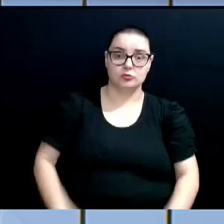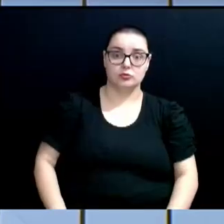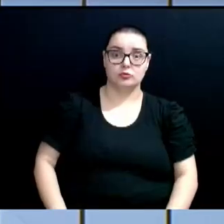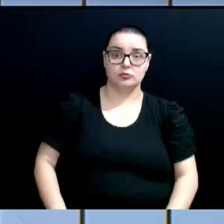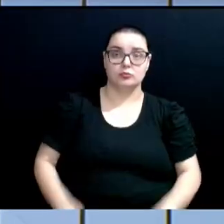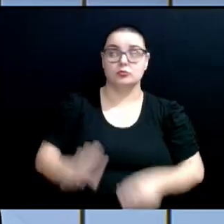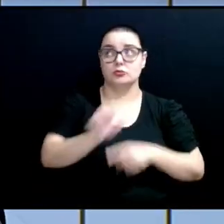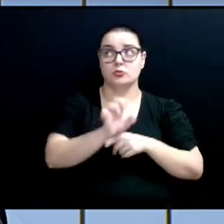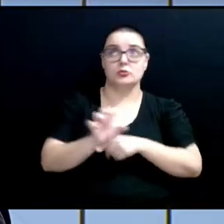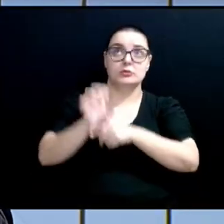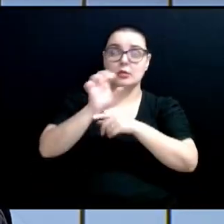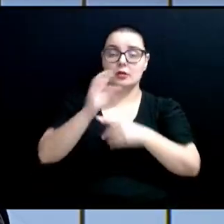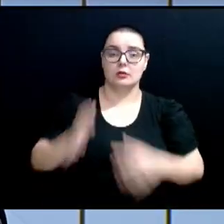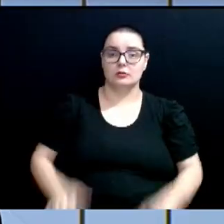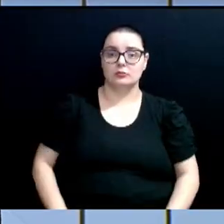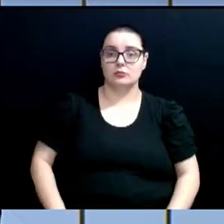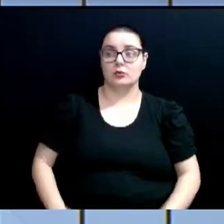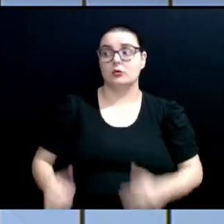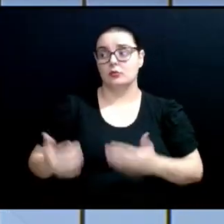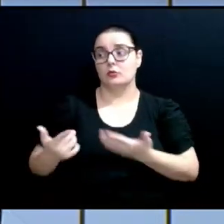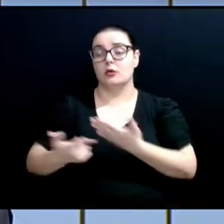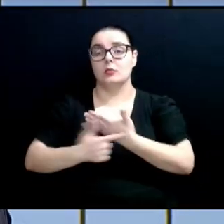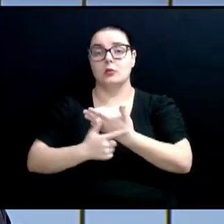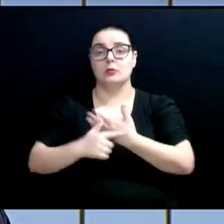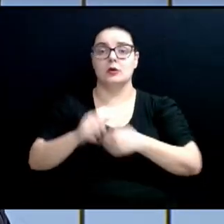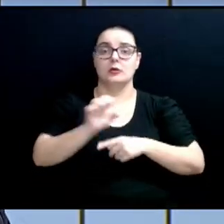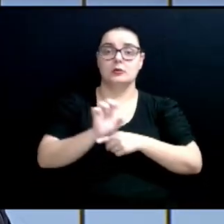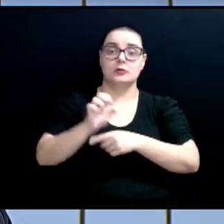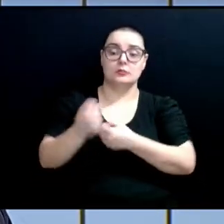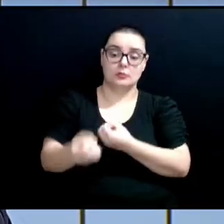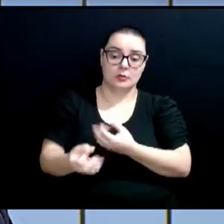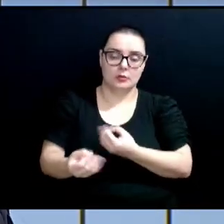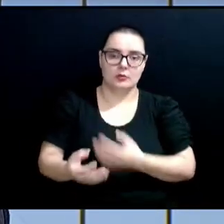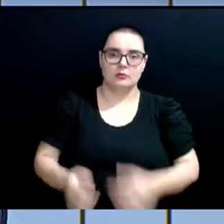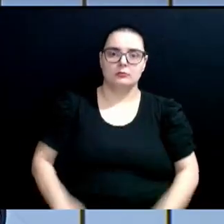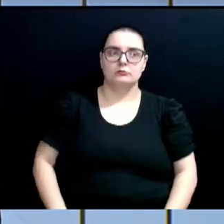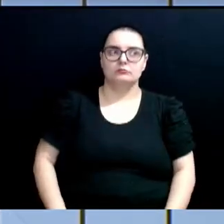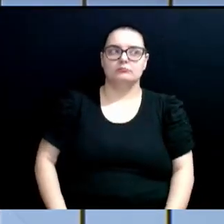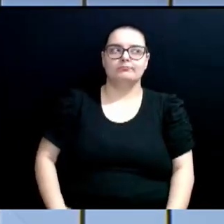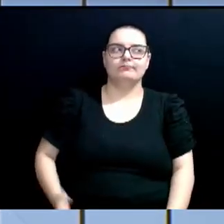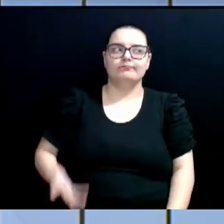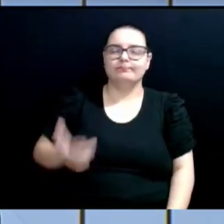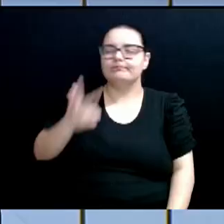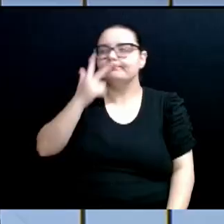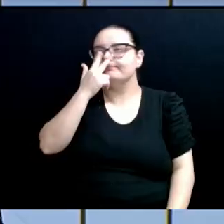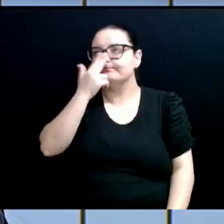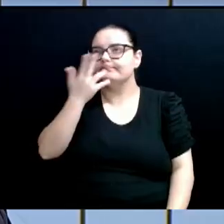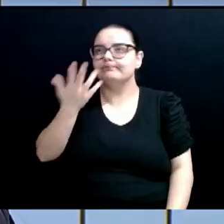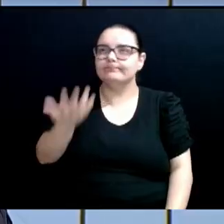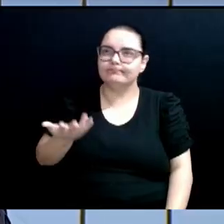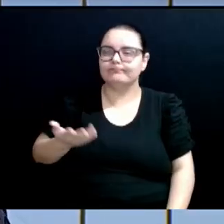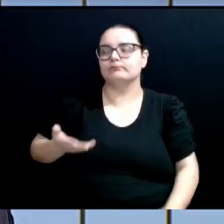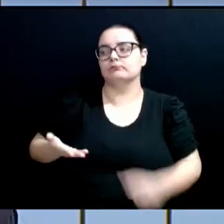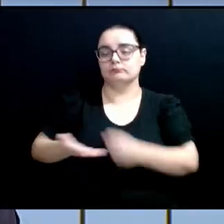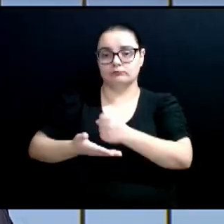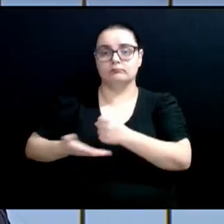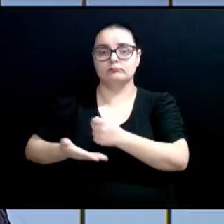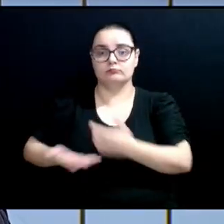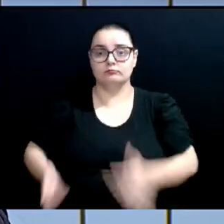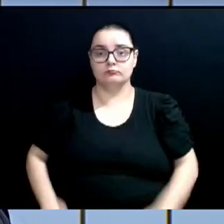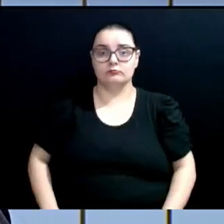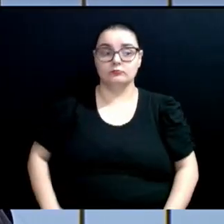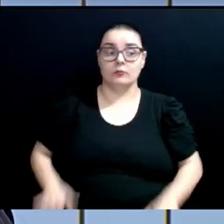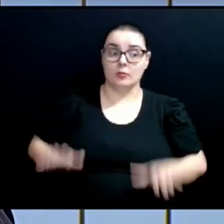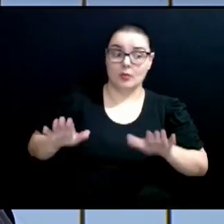qual o papel do Estado, são informações que nos parece que são básicas, mas que